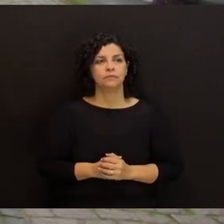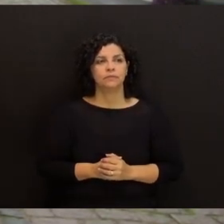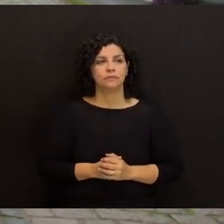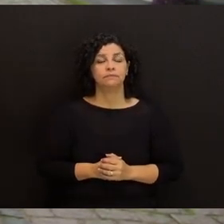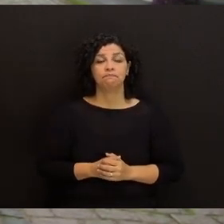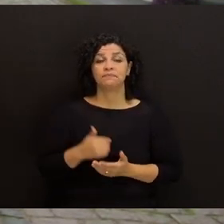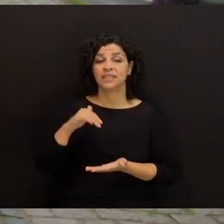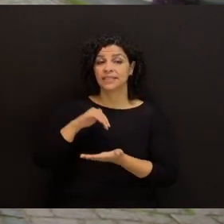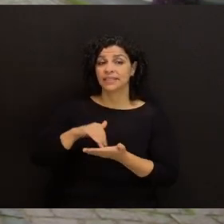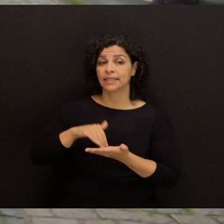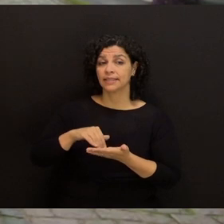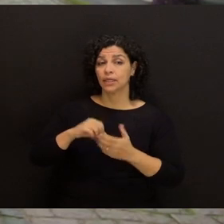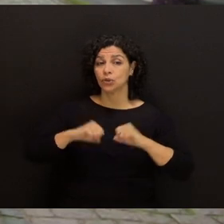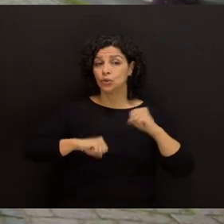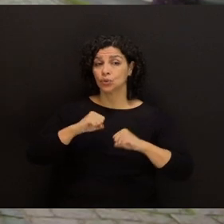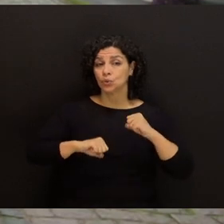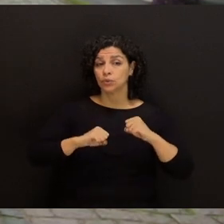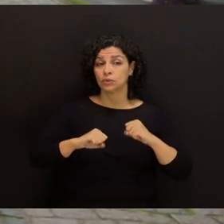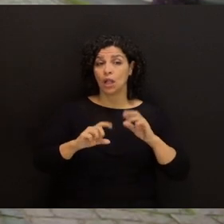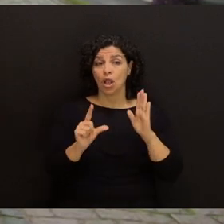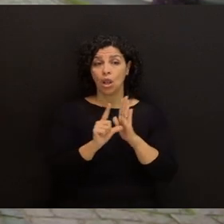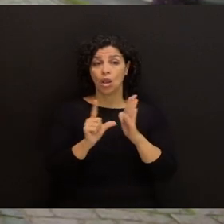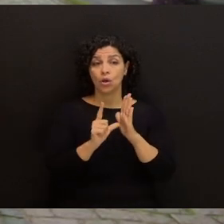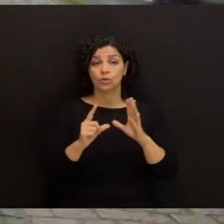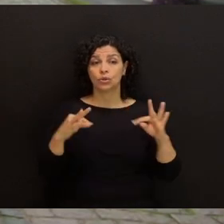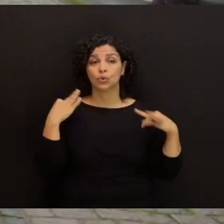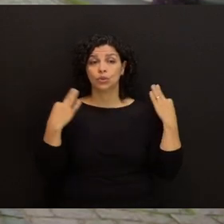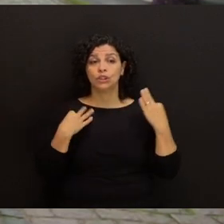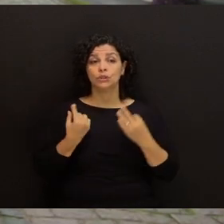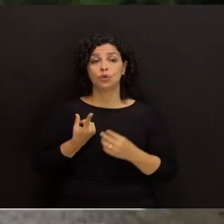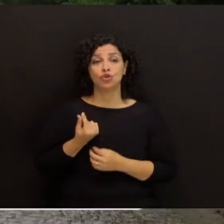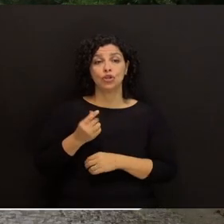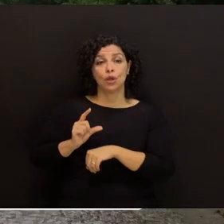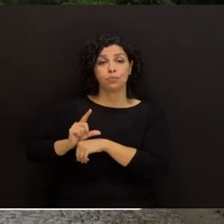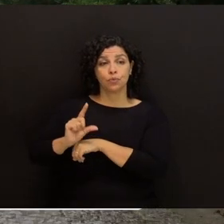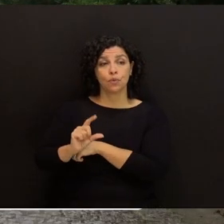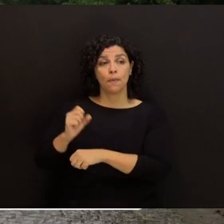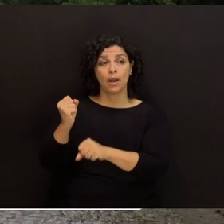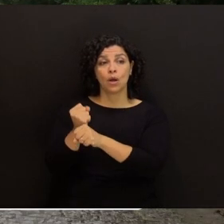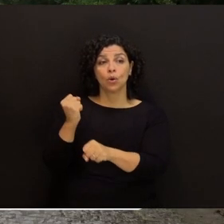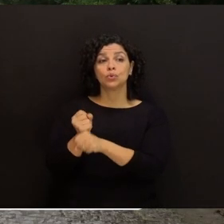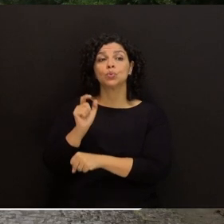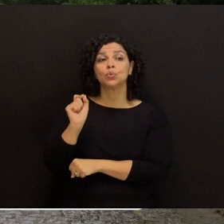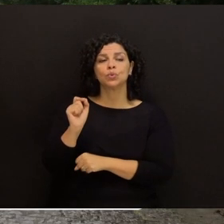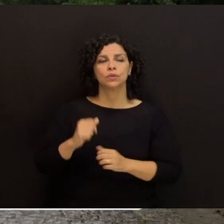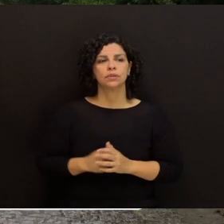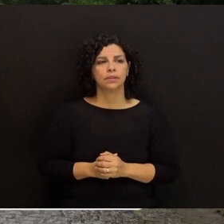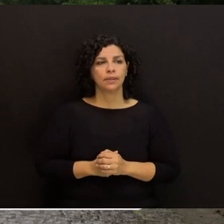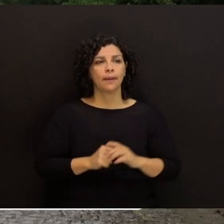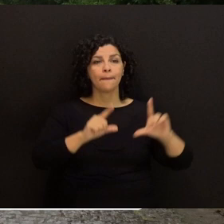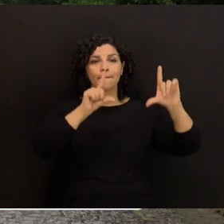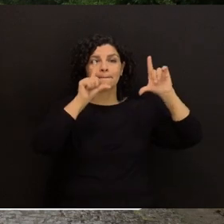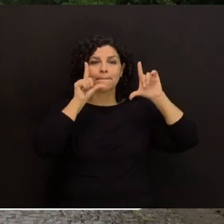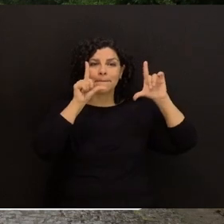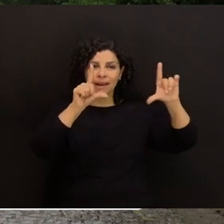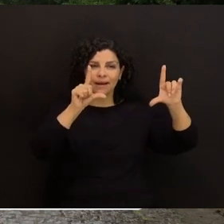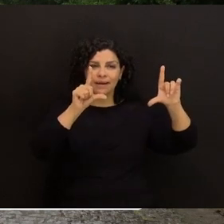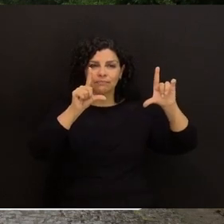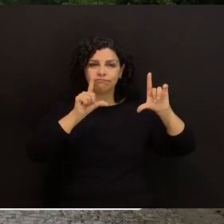Secretaria de indústria comércio turismo nós destinamos um valor para ser implementado placas de